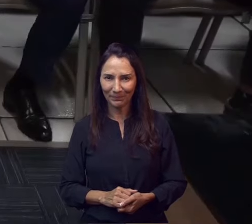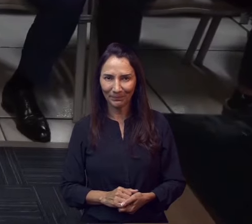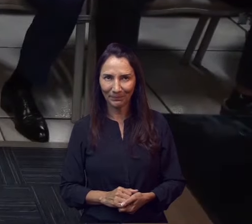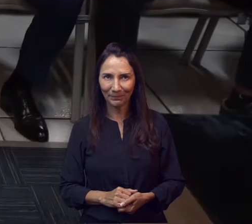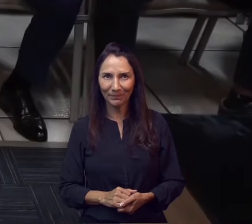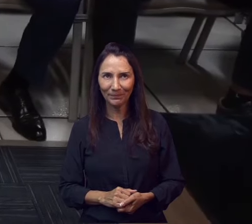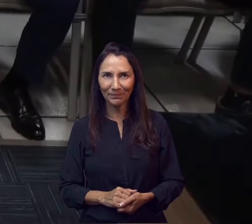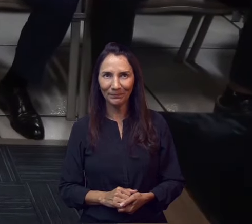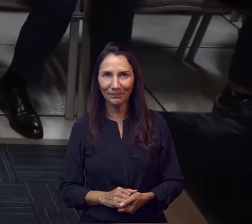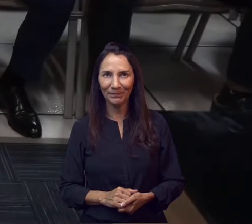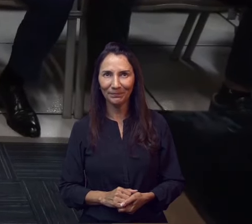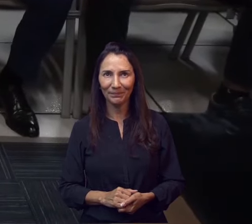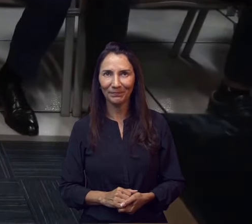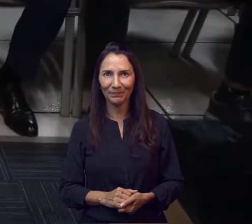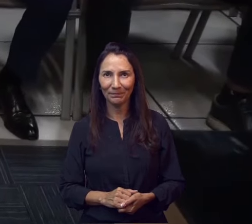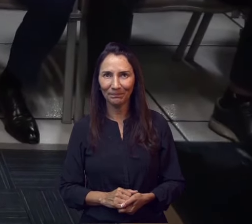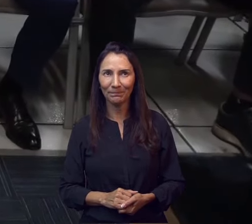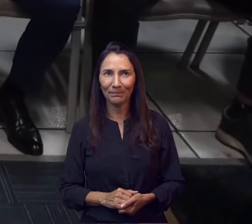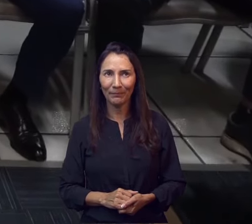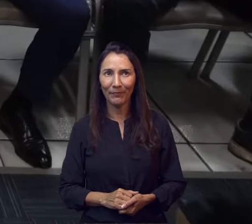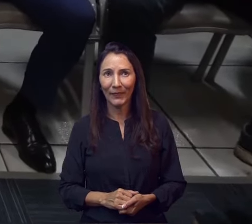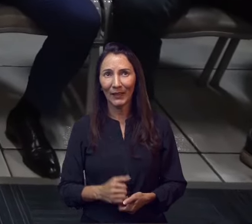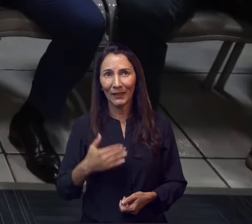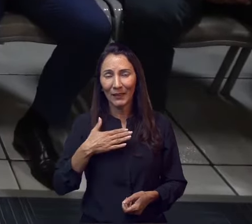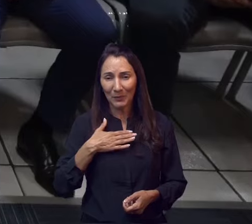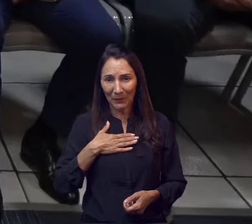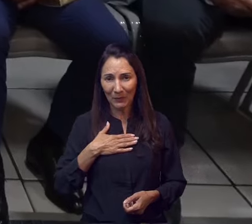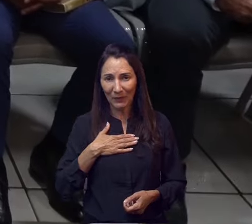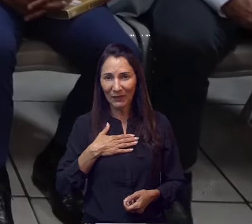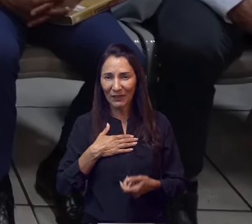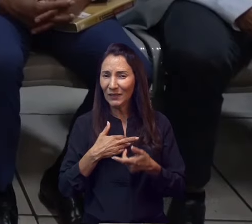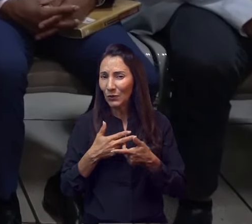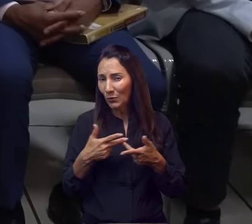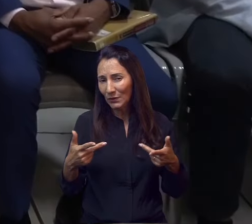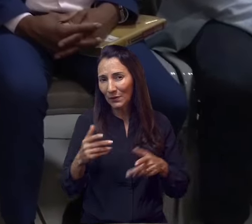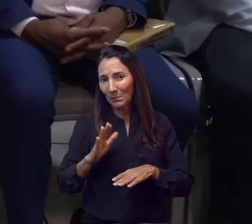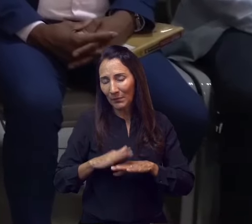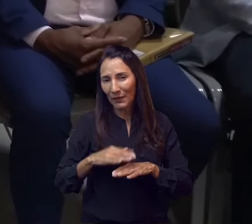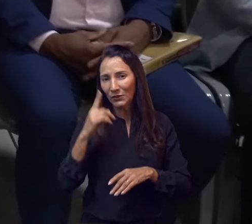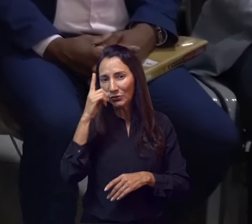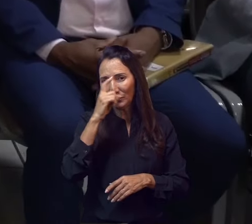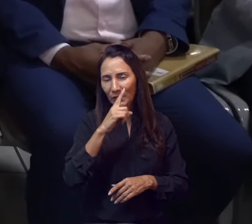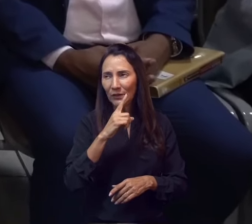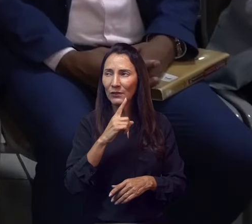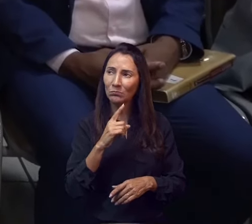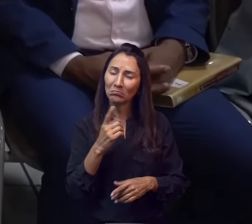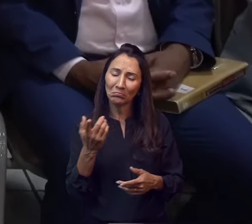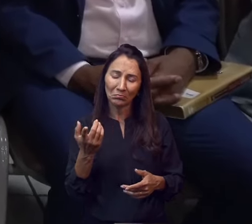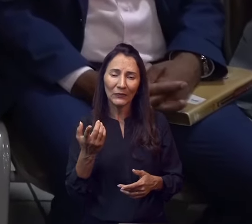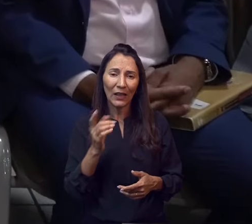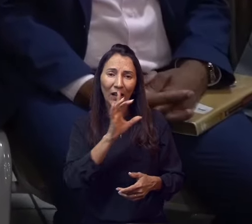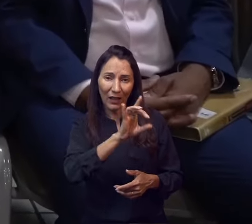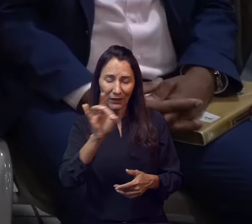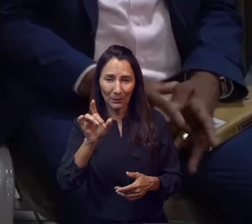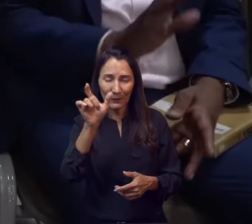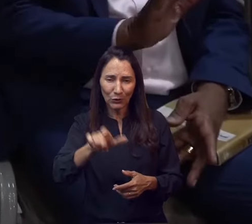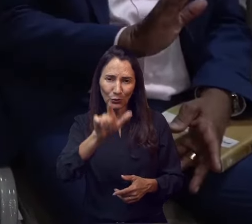as coisas mais difíceis para mim eu acho que cada um tem sua dificuldade né